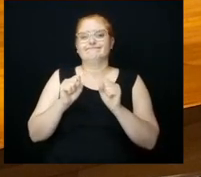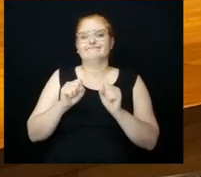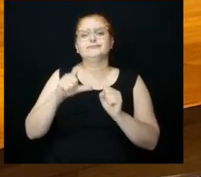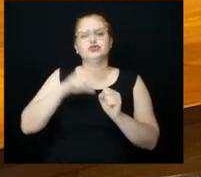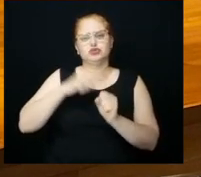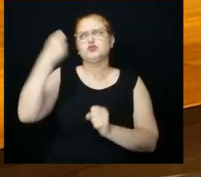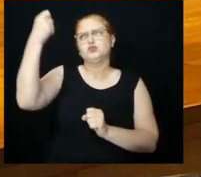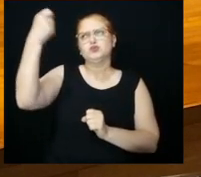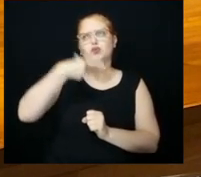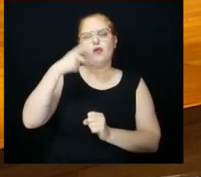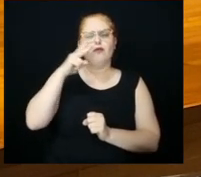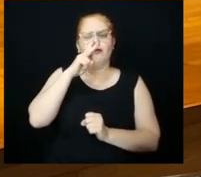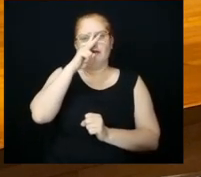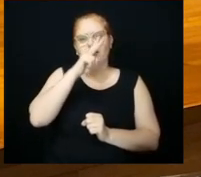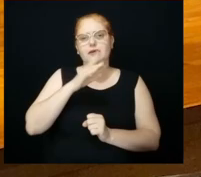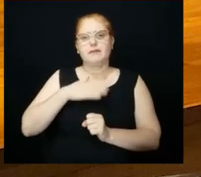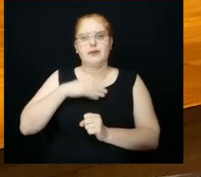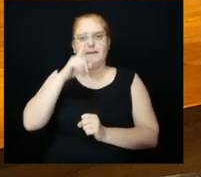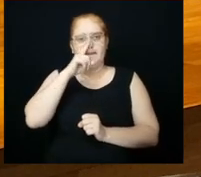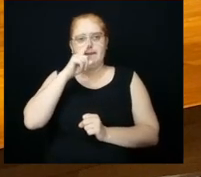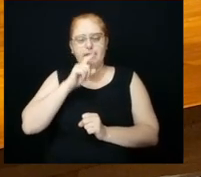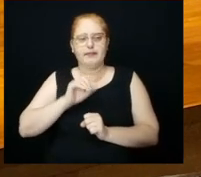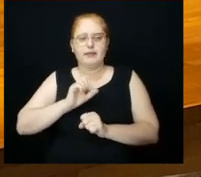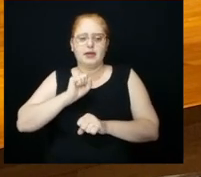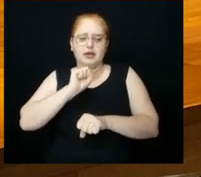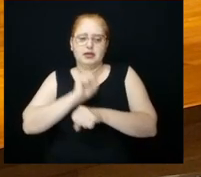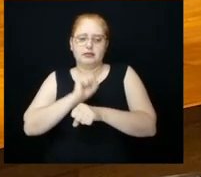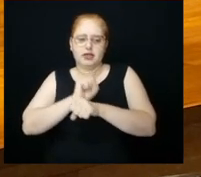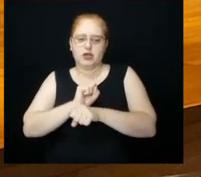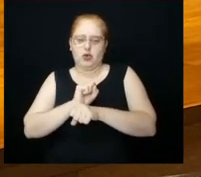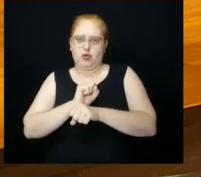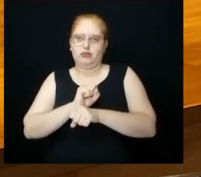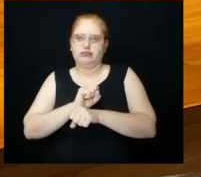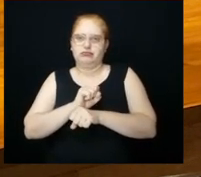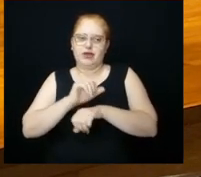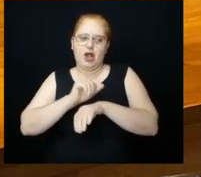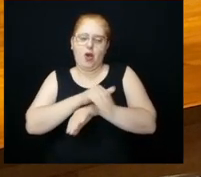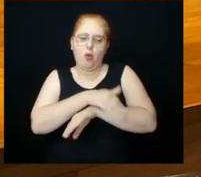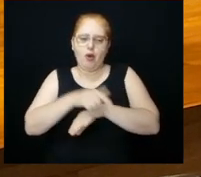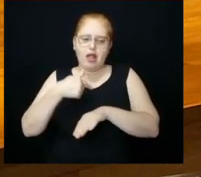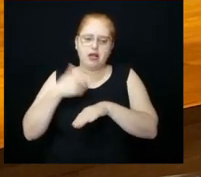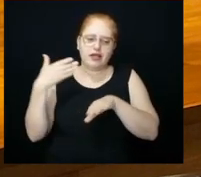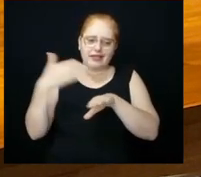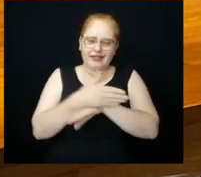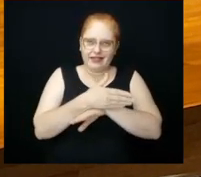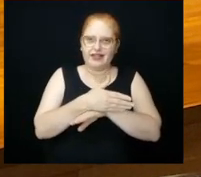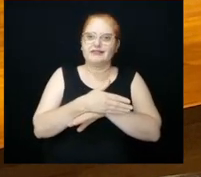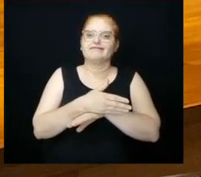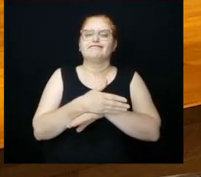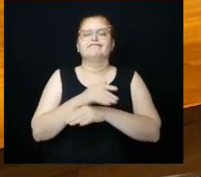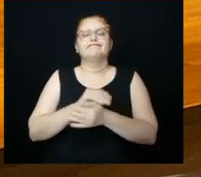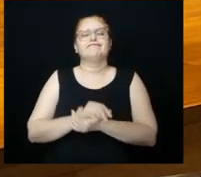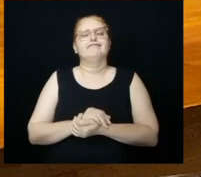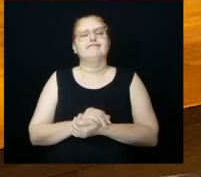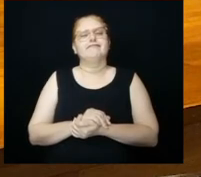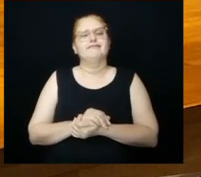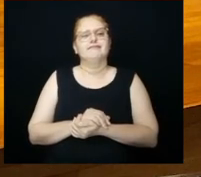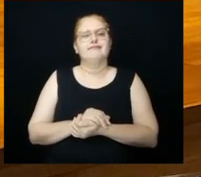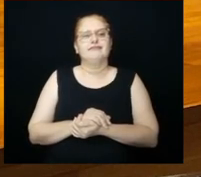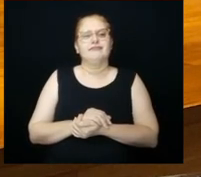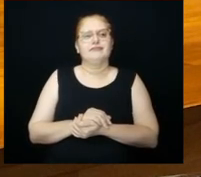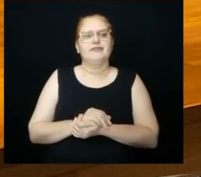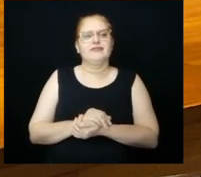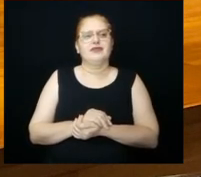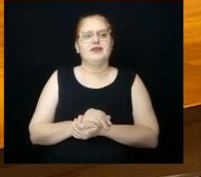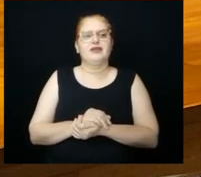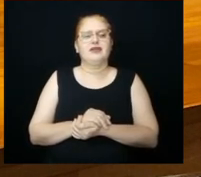fazia. A minha mãe ficou no portão. Eu entrei. Cheguei perto das grades da gaiola. Prendi